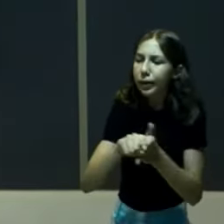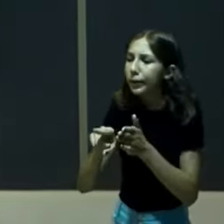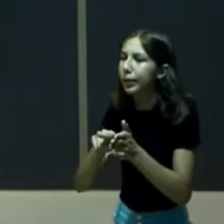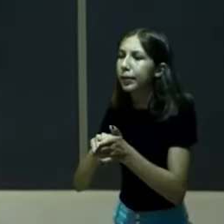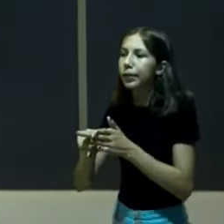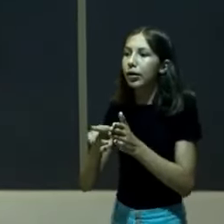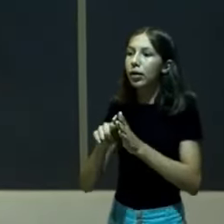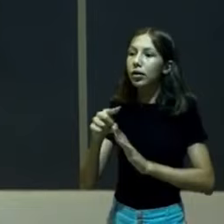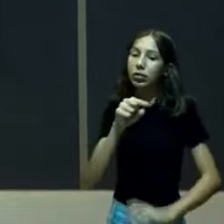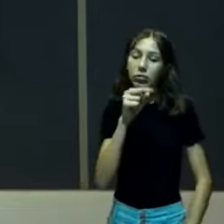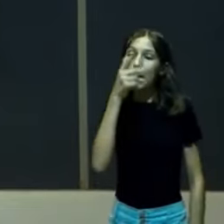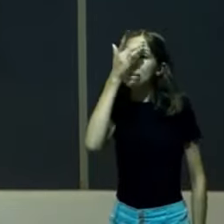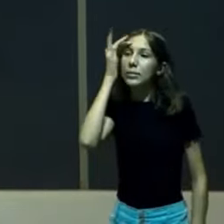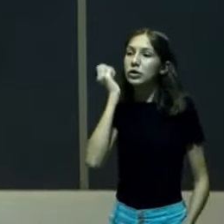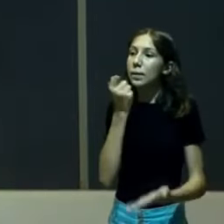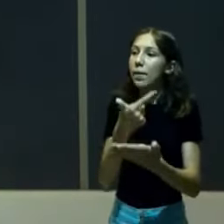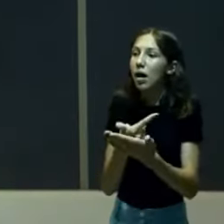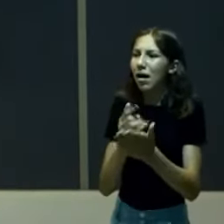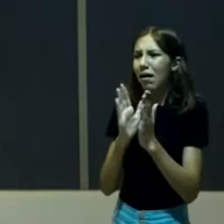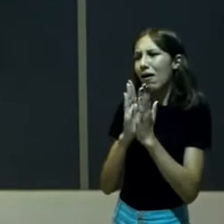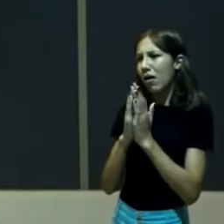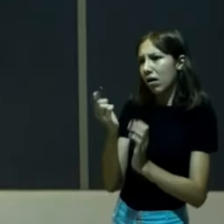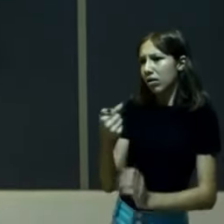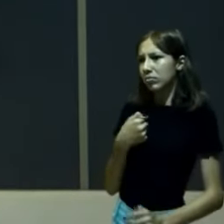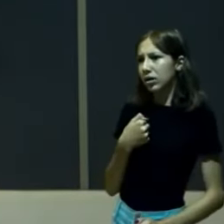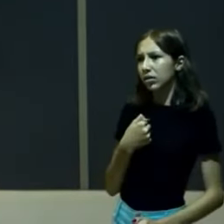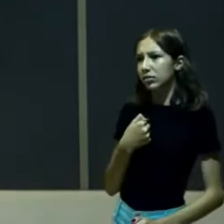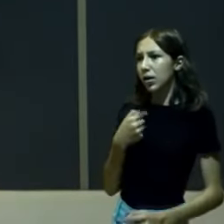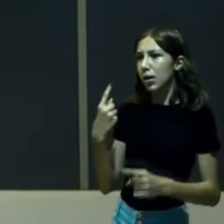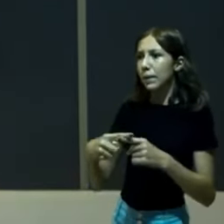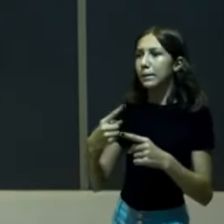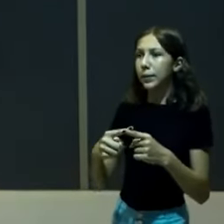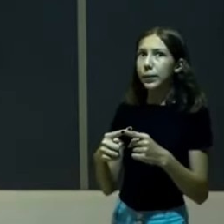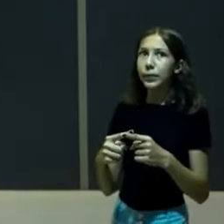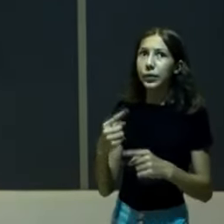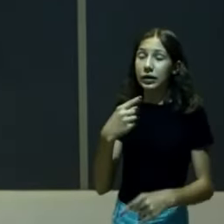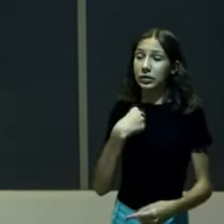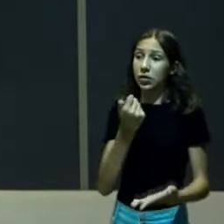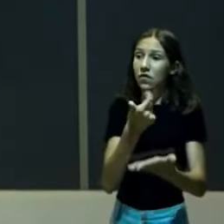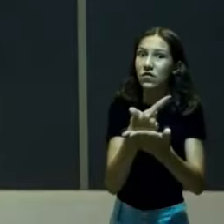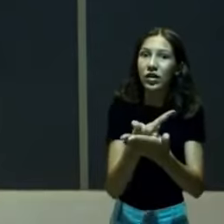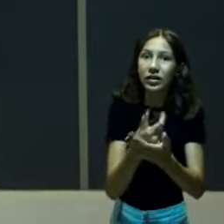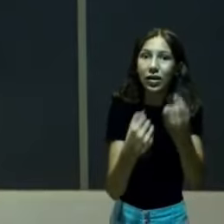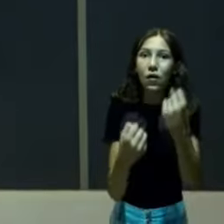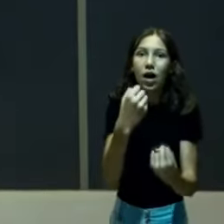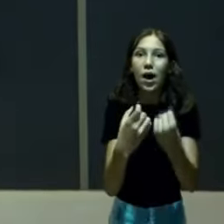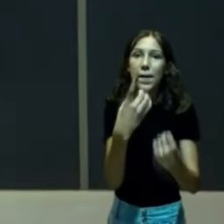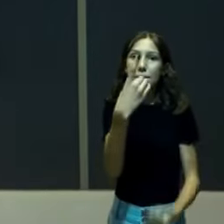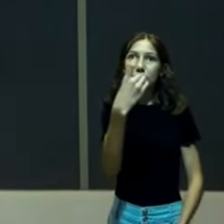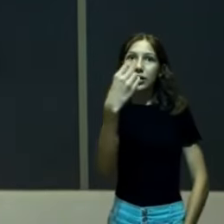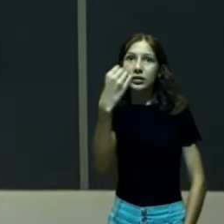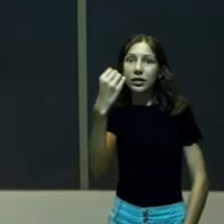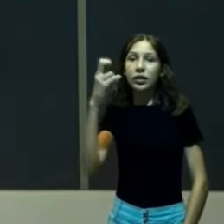esse 100. Pastor, ora por mim. Porque se eu vender a caminhonete por 105, eu dou 2 para